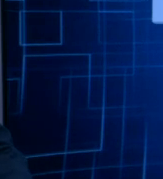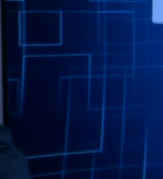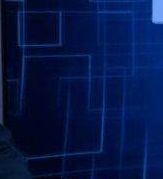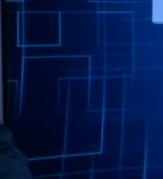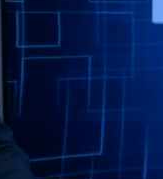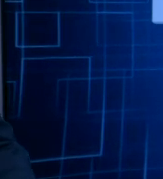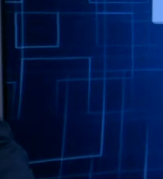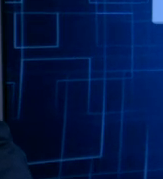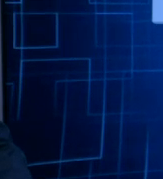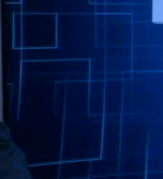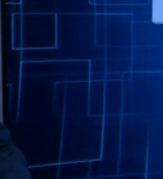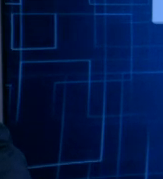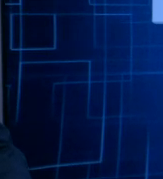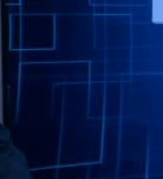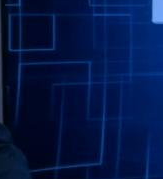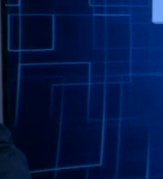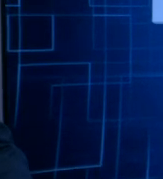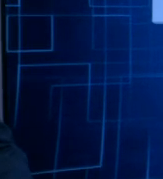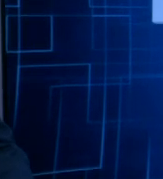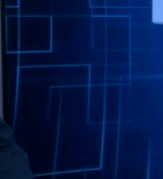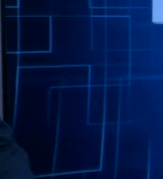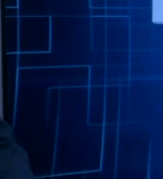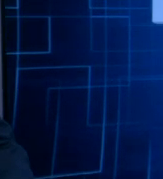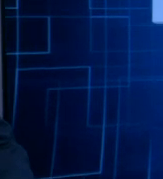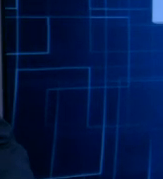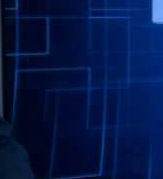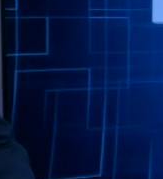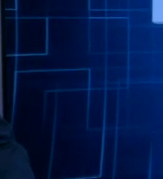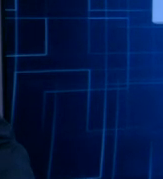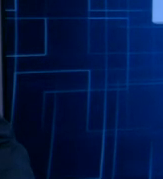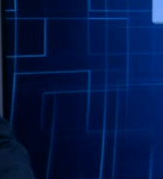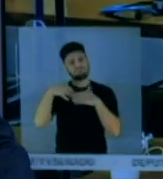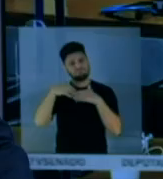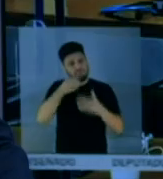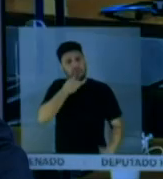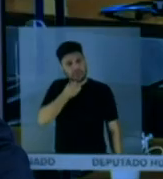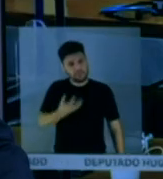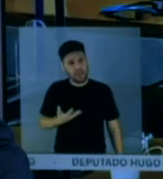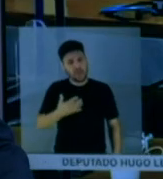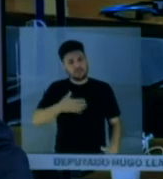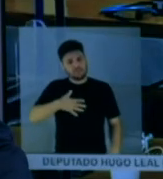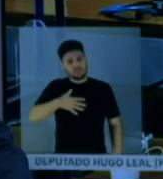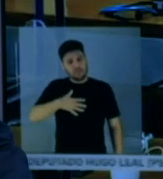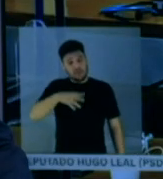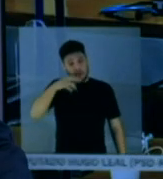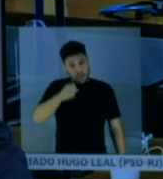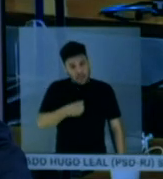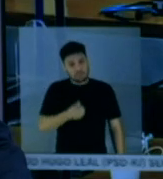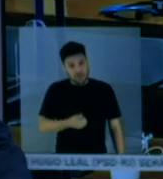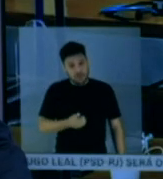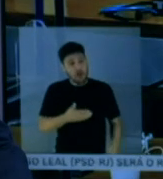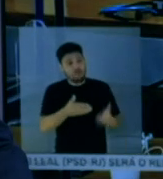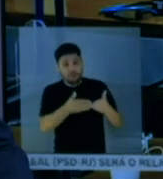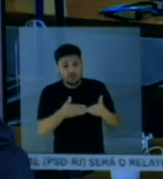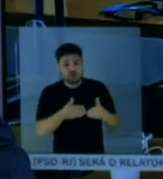a dimensão de todas essas informações que chegam, este depoente de hoje, Roberto Ferreira Dias, é o ex-diretor de logística